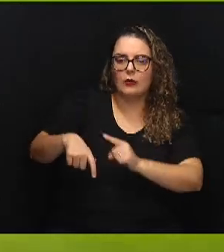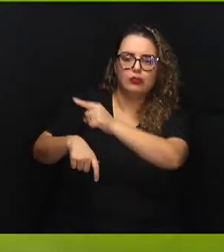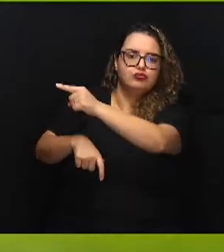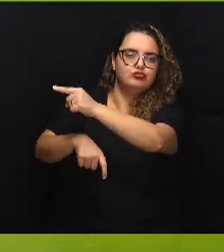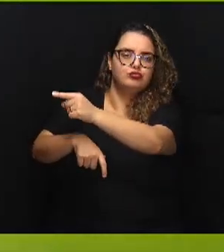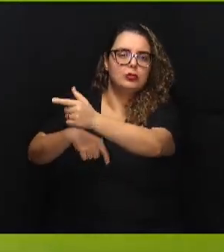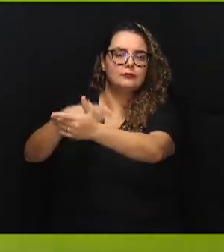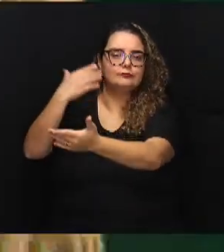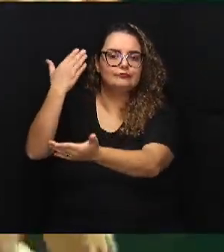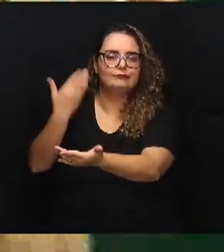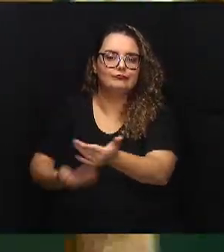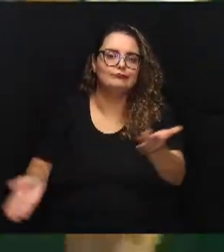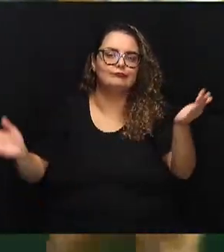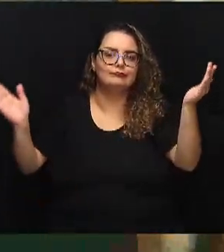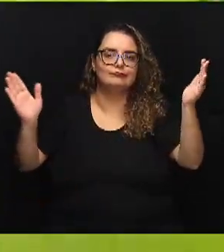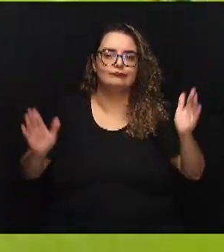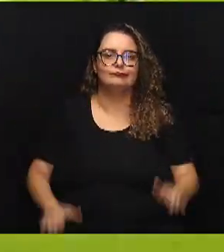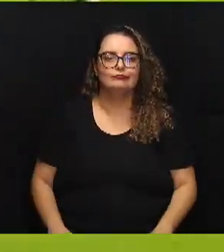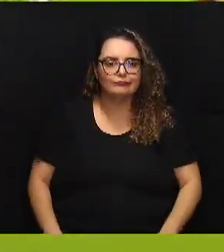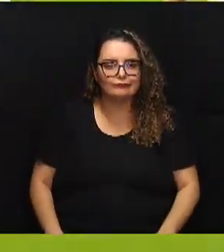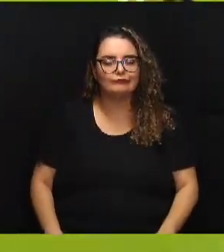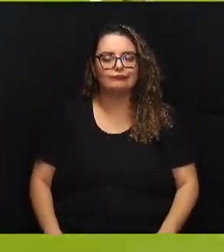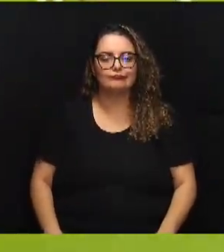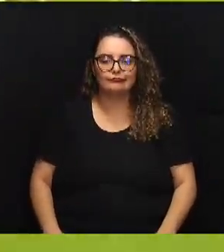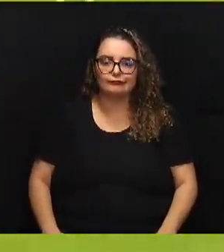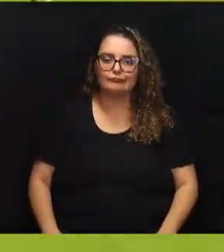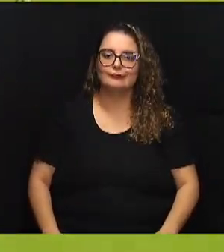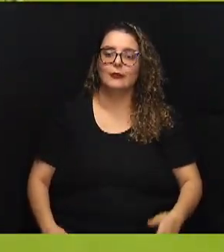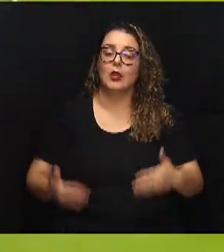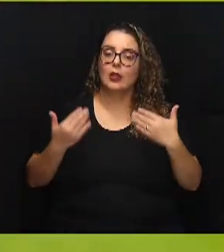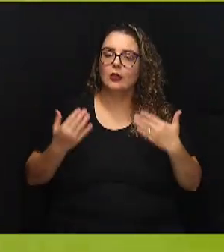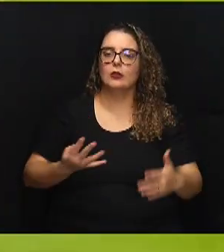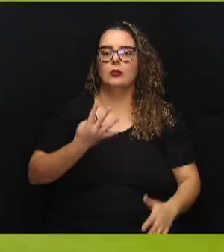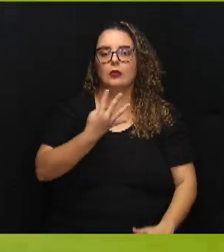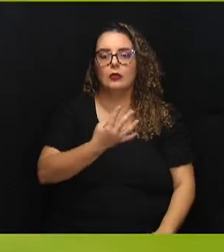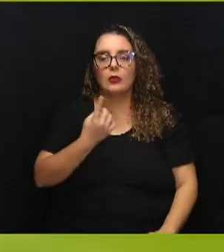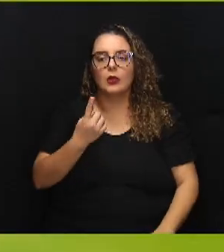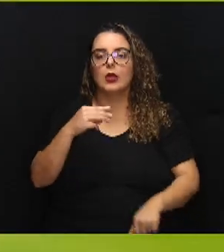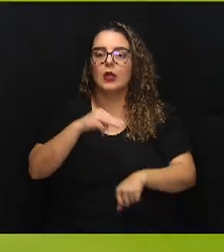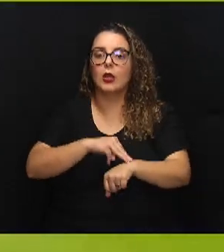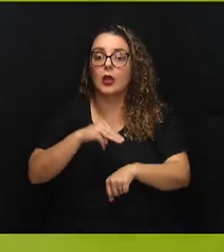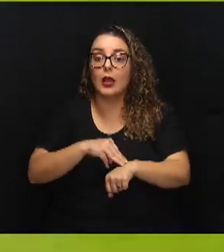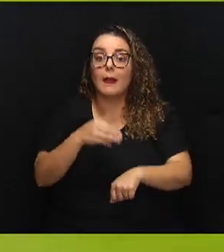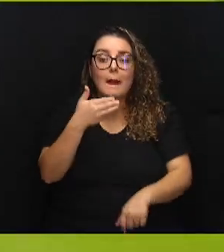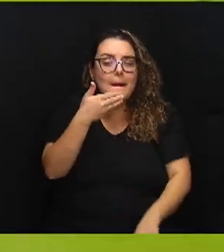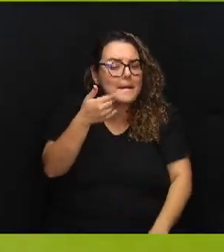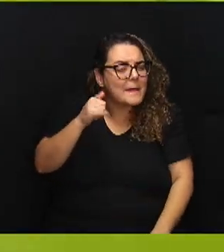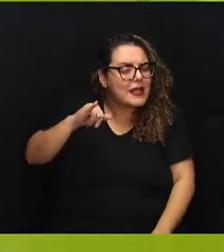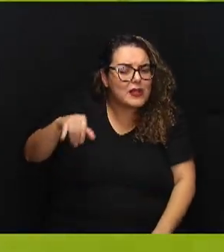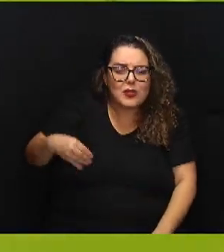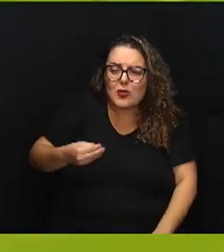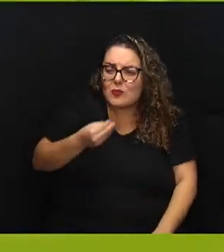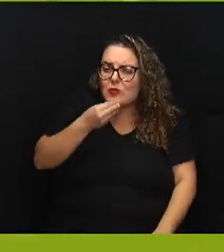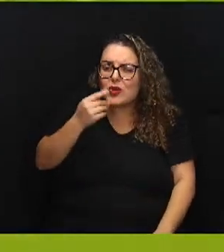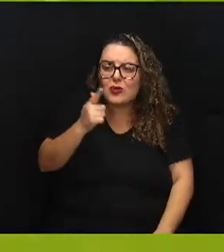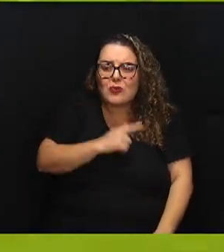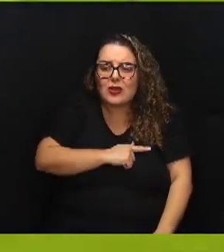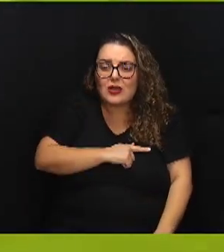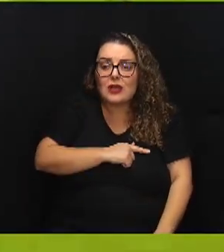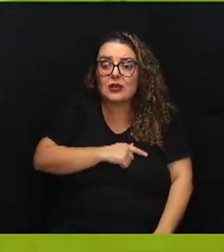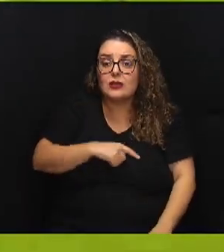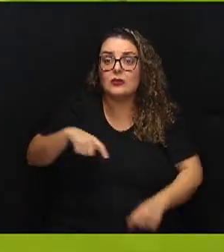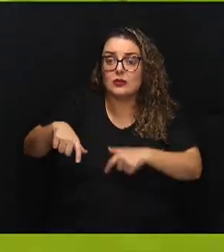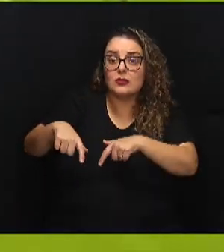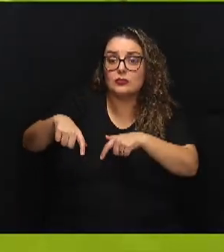da vitória para longe. E não é que aos 41 minutos a melhor oportunidade do Guarani caiu nos pés